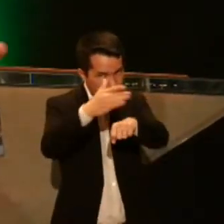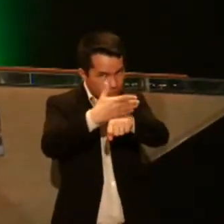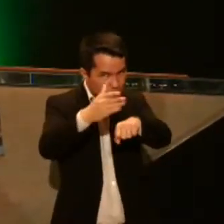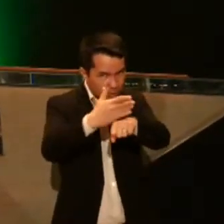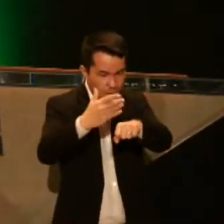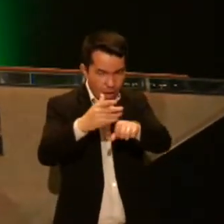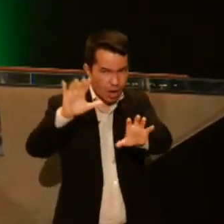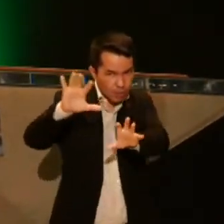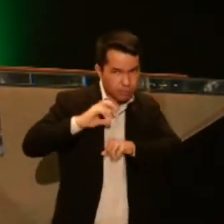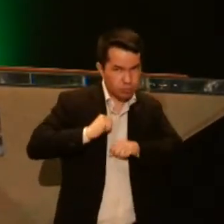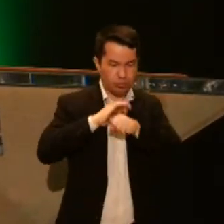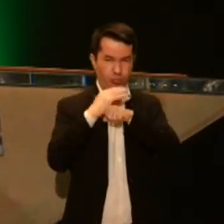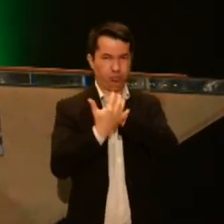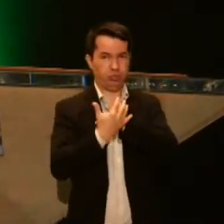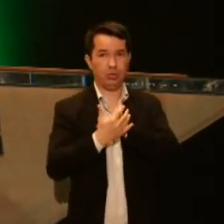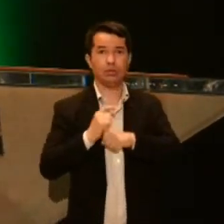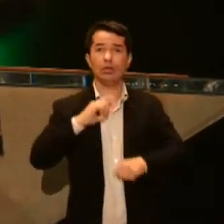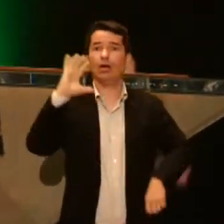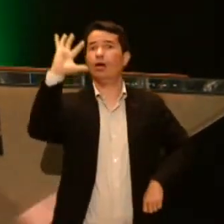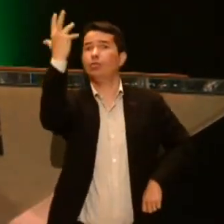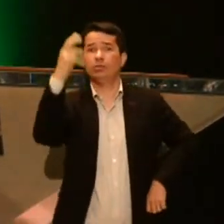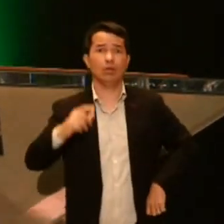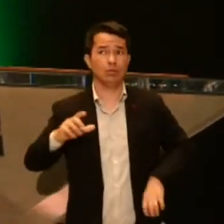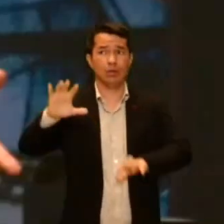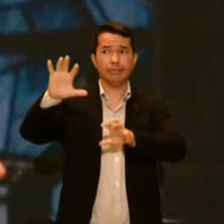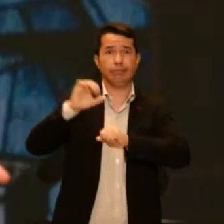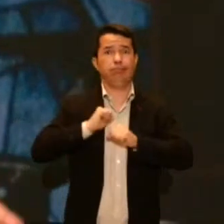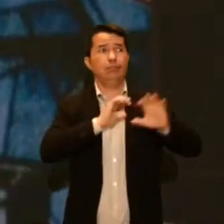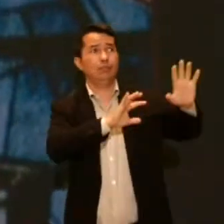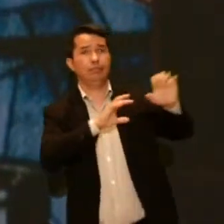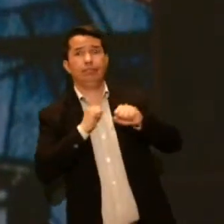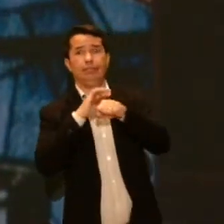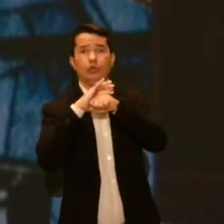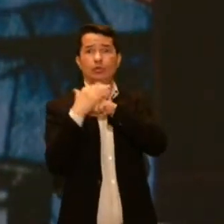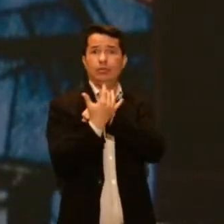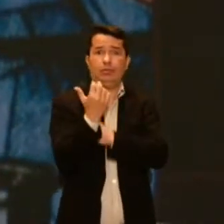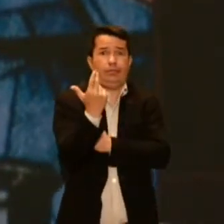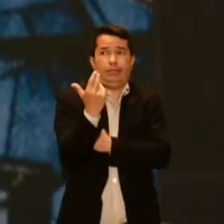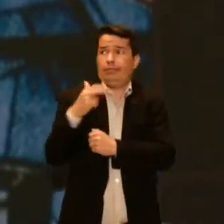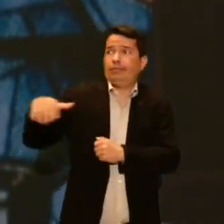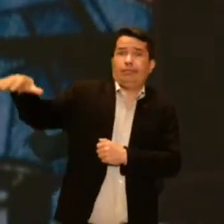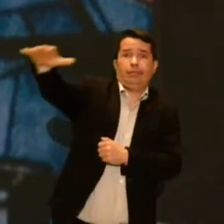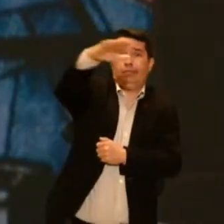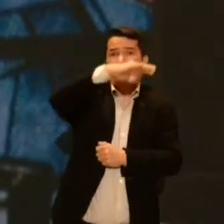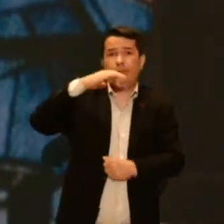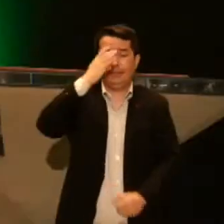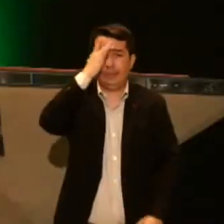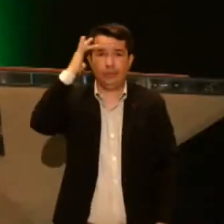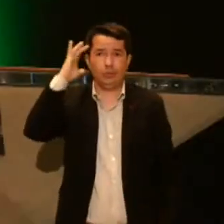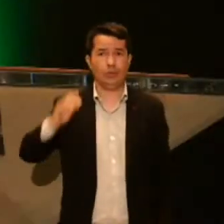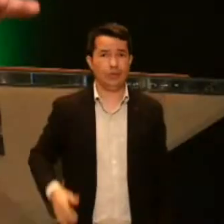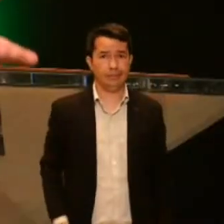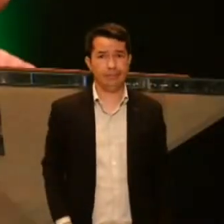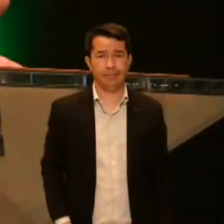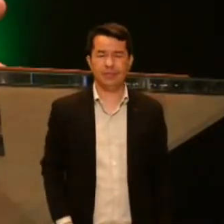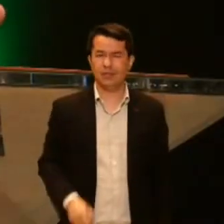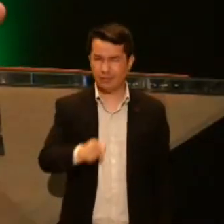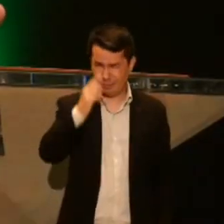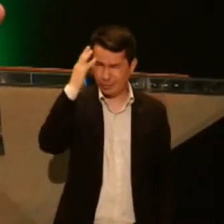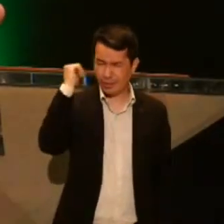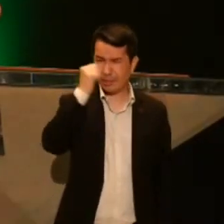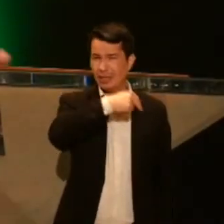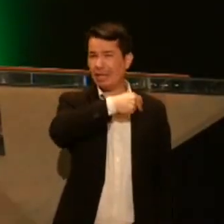falando isso, estou dizendo que pegaram, como tanta gente está pegando Covid. Nós não estamos vivendo um Natal normal,